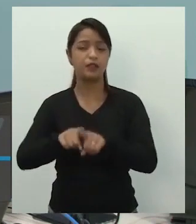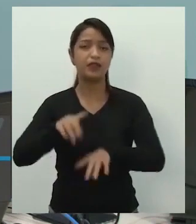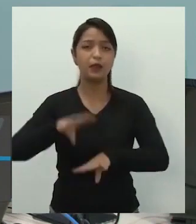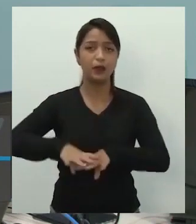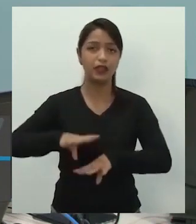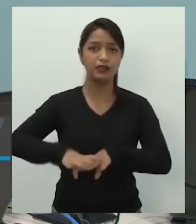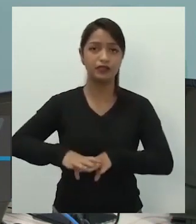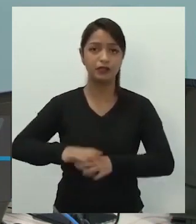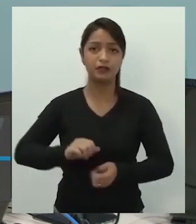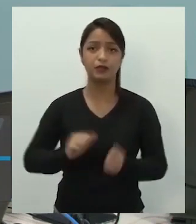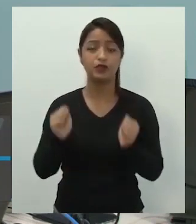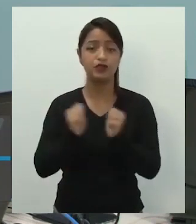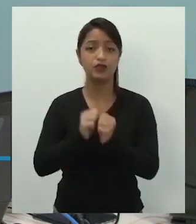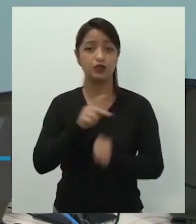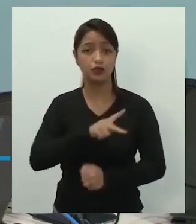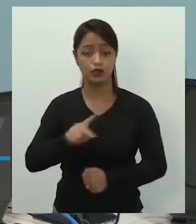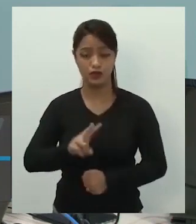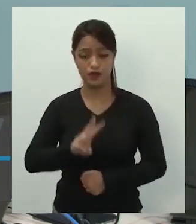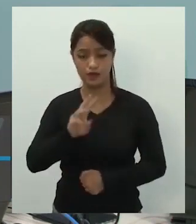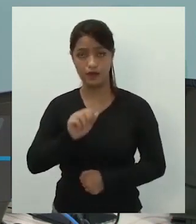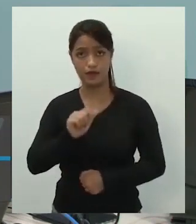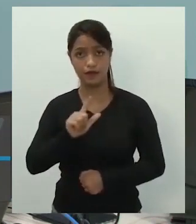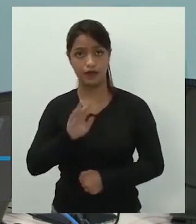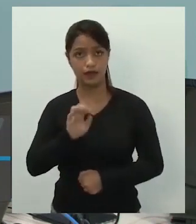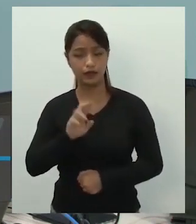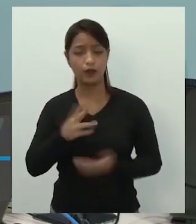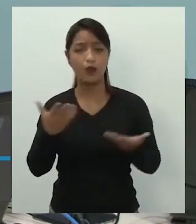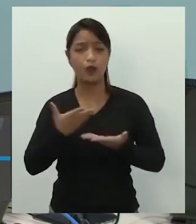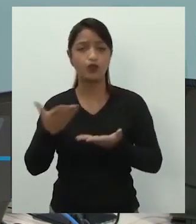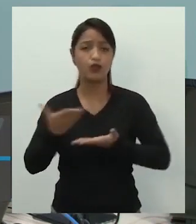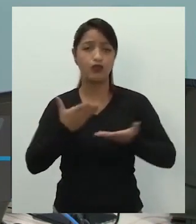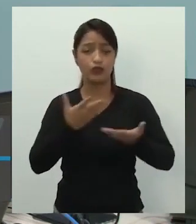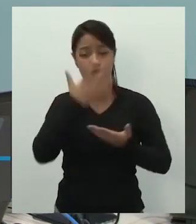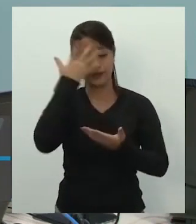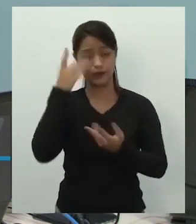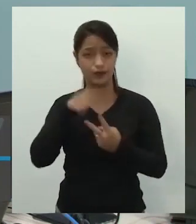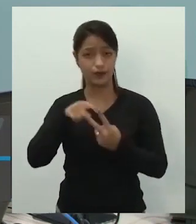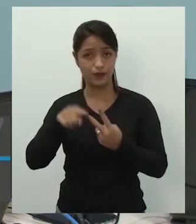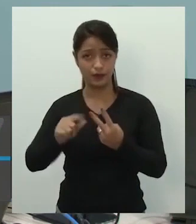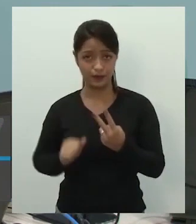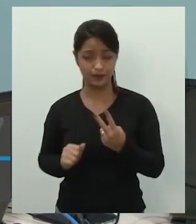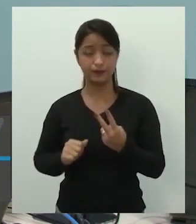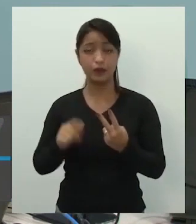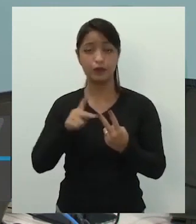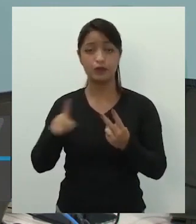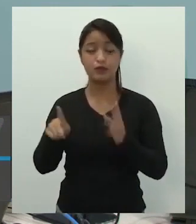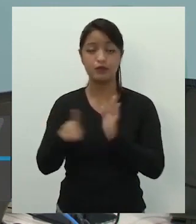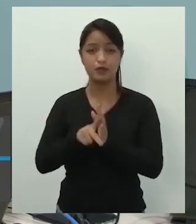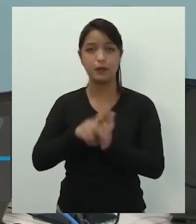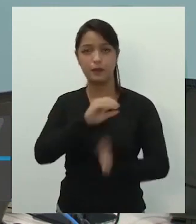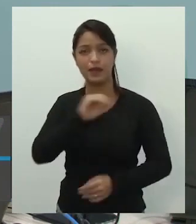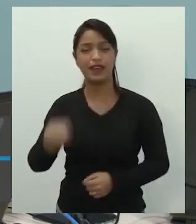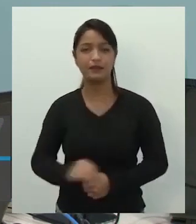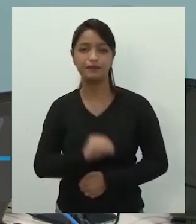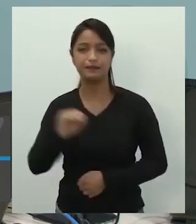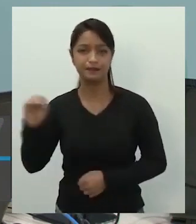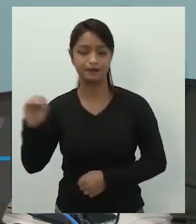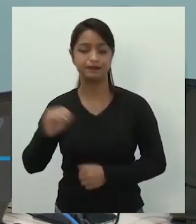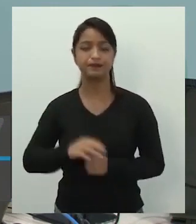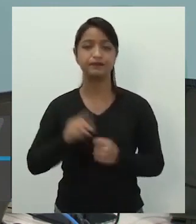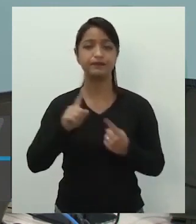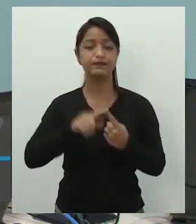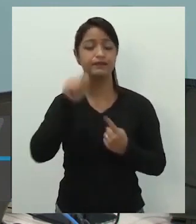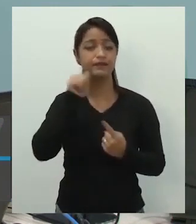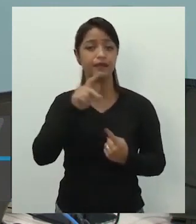professor Walter, e teremos dois convidados hoje, dos professores do Centro de Mídias, a